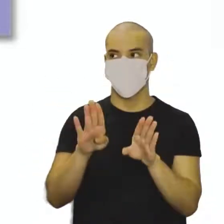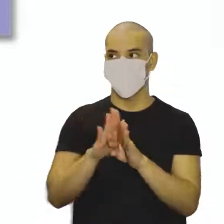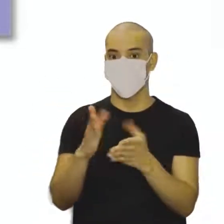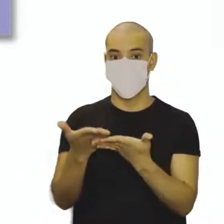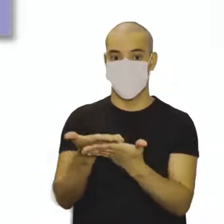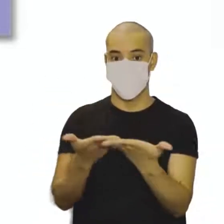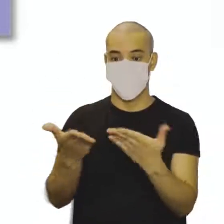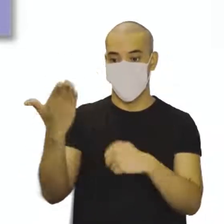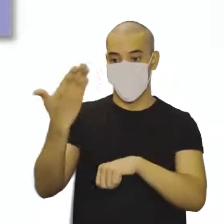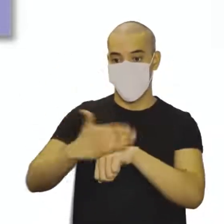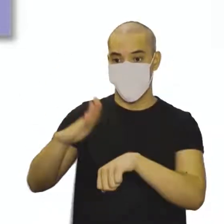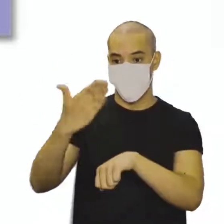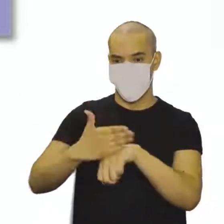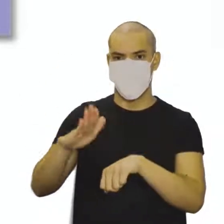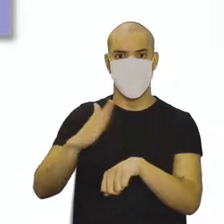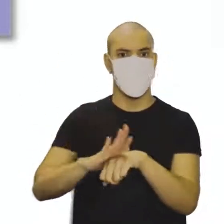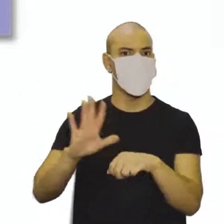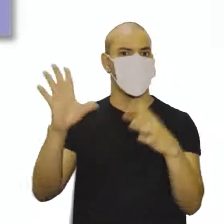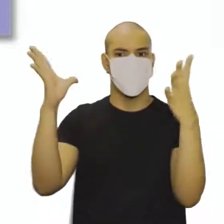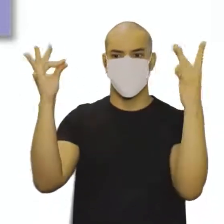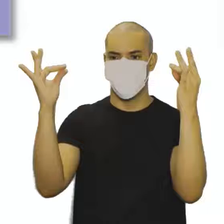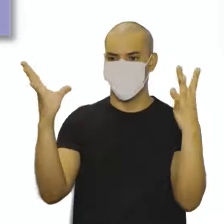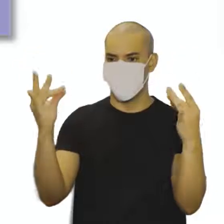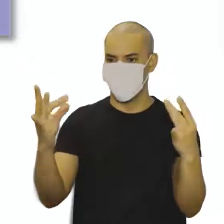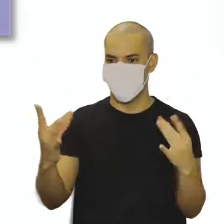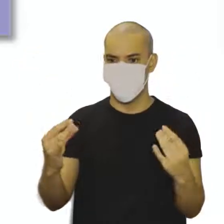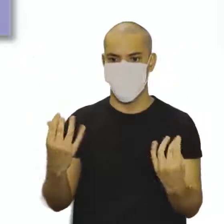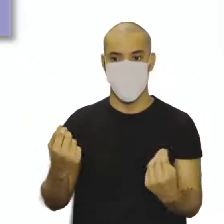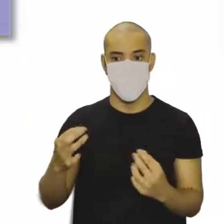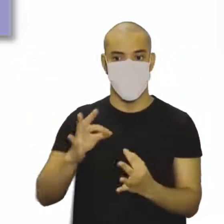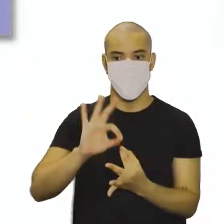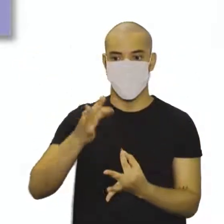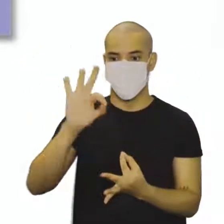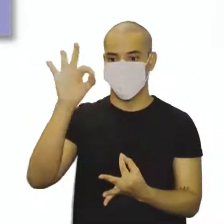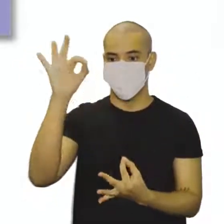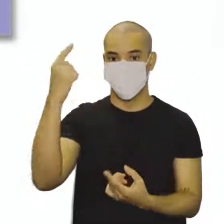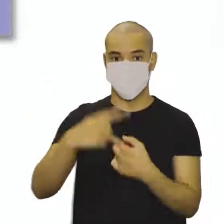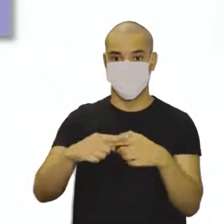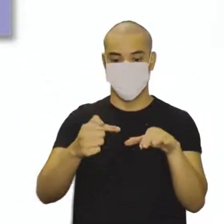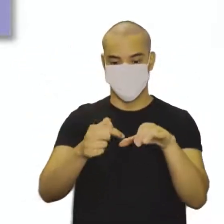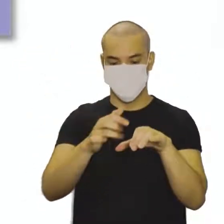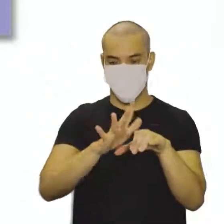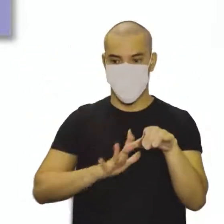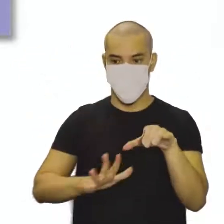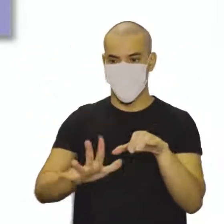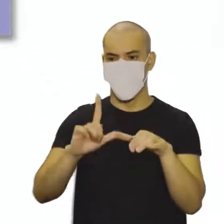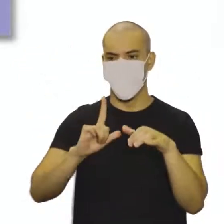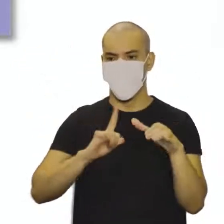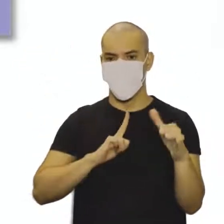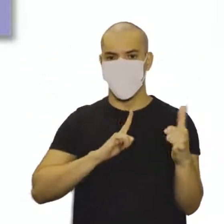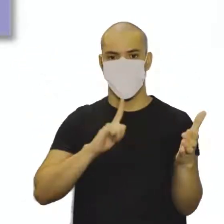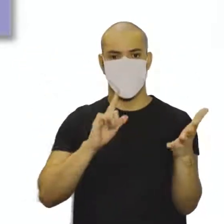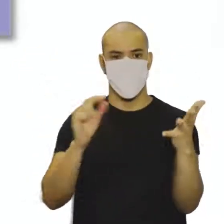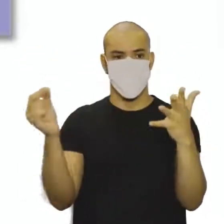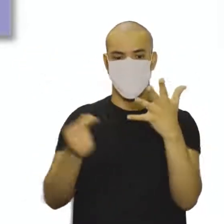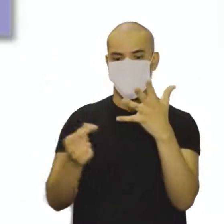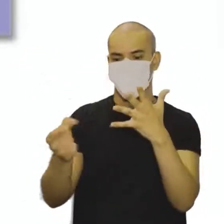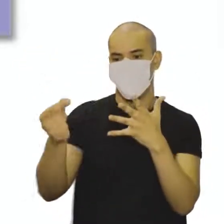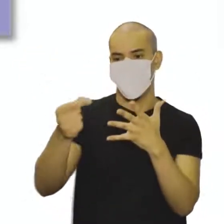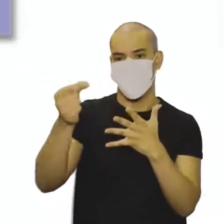aplicações. Nossa, professora, tem muita coisa, né? Tem, pessoal, um circuito elétrico, ele é composto de várias